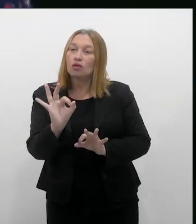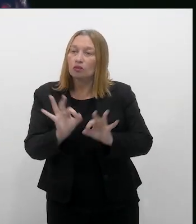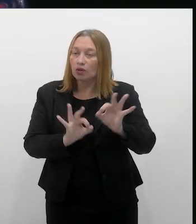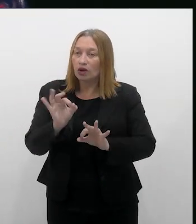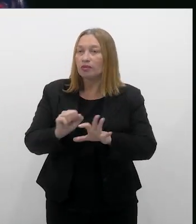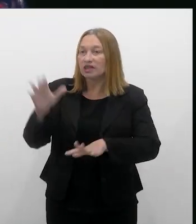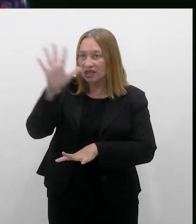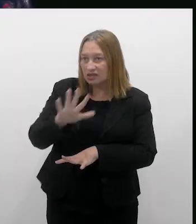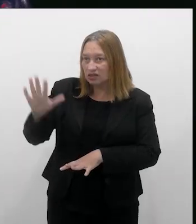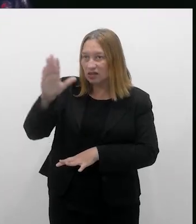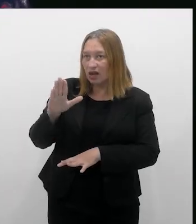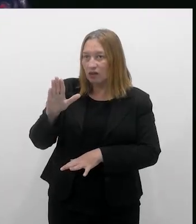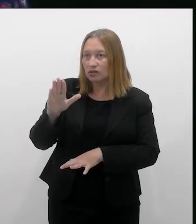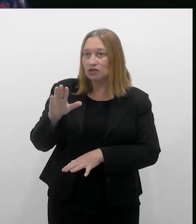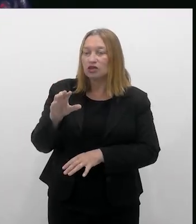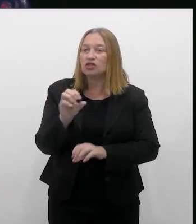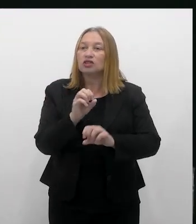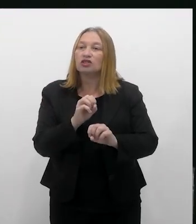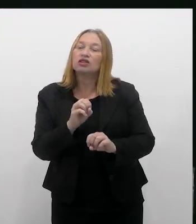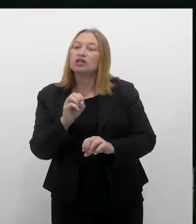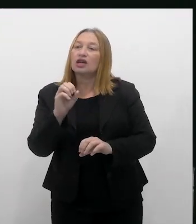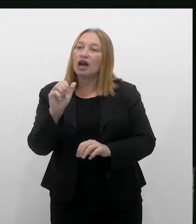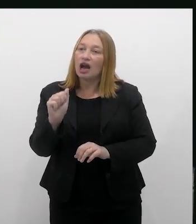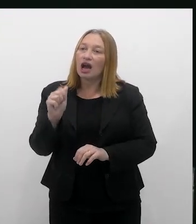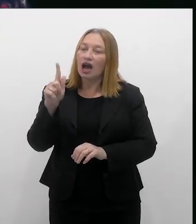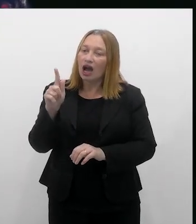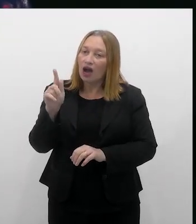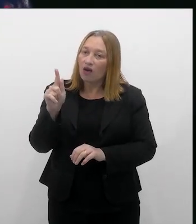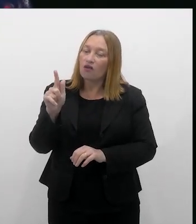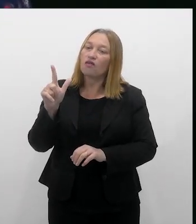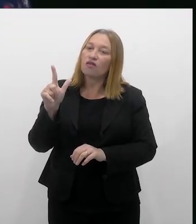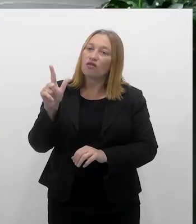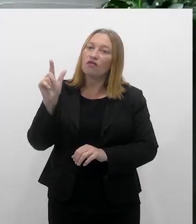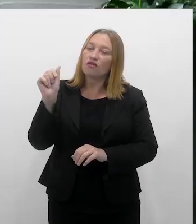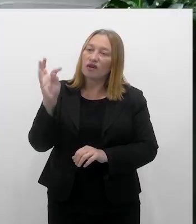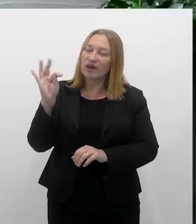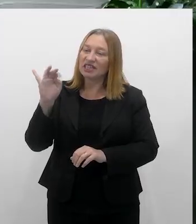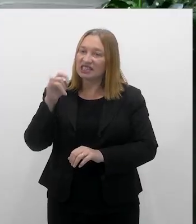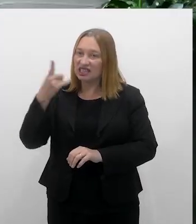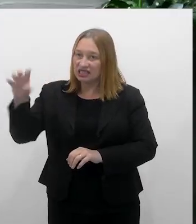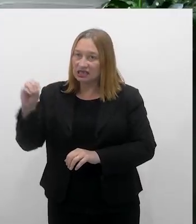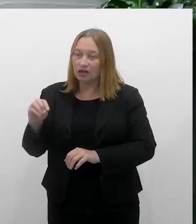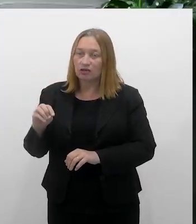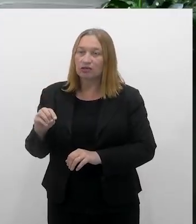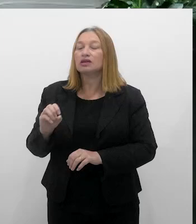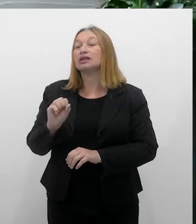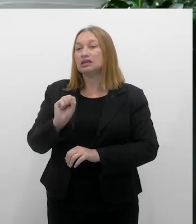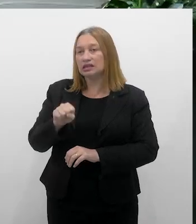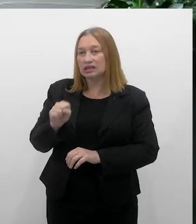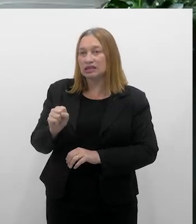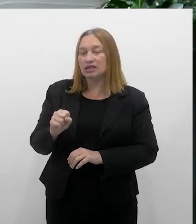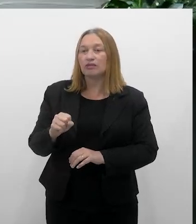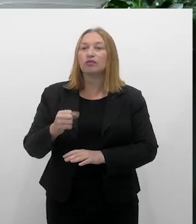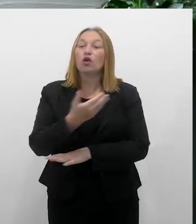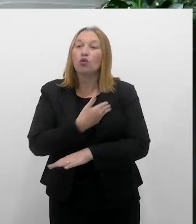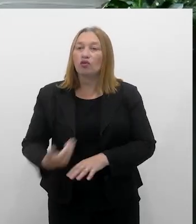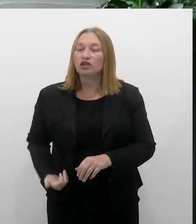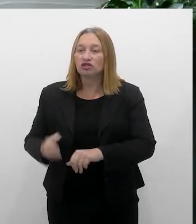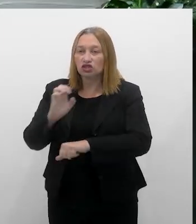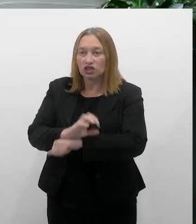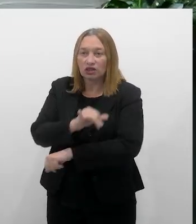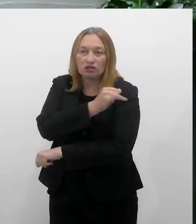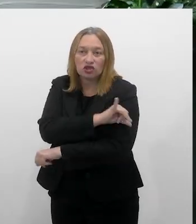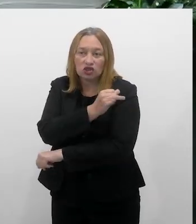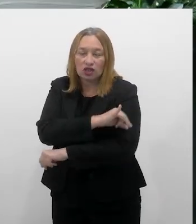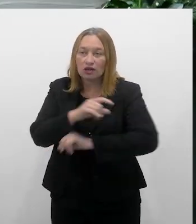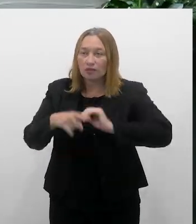nacional de alfabetização que eu acho que é muito importante a gente falar sobre isso, não é? Sim. O governo do Estado do Rio de Janeiro não mediu esforços,